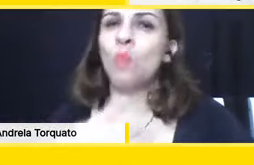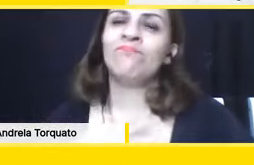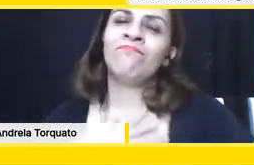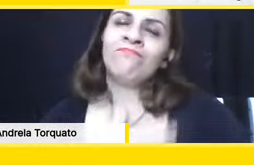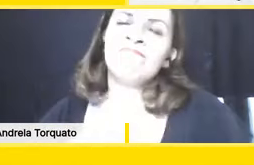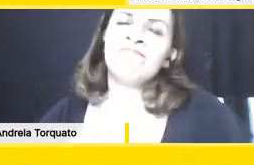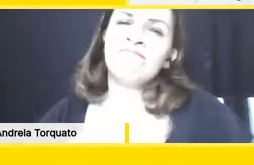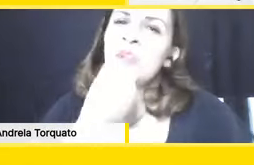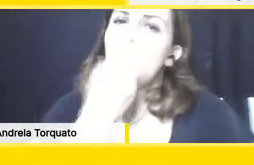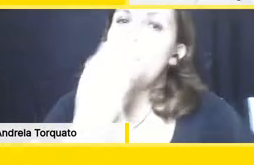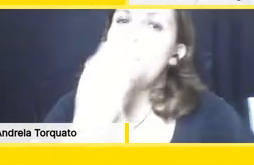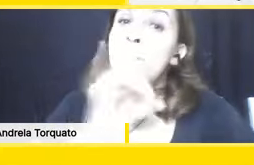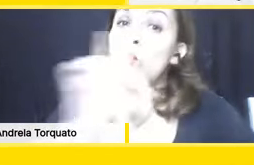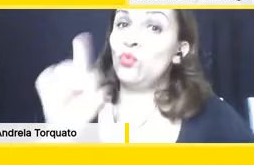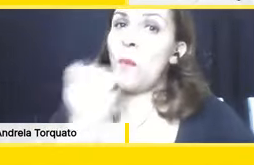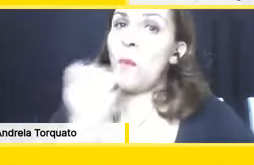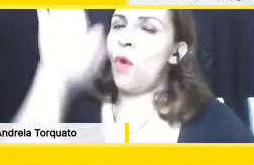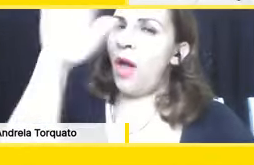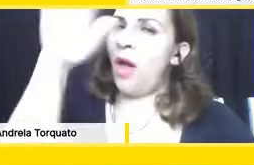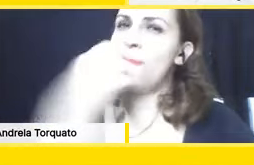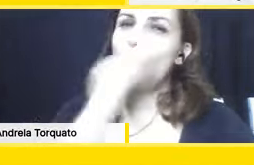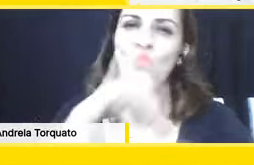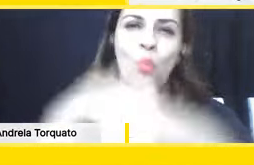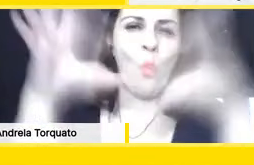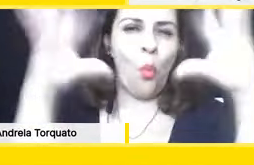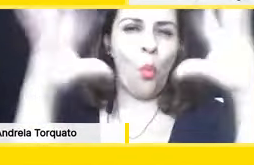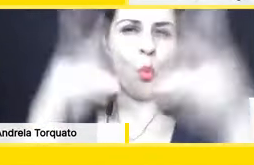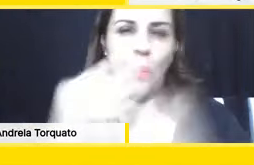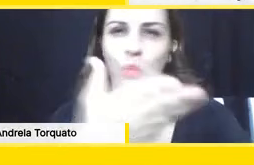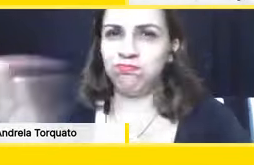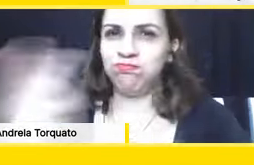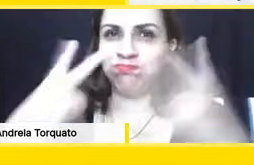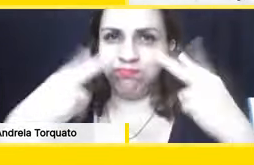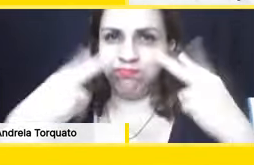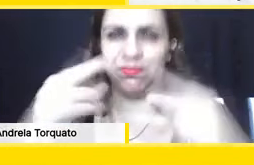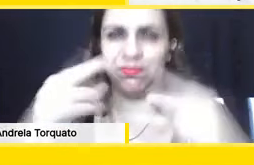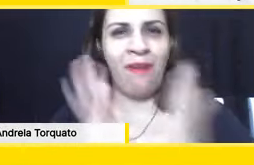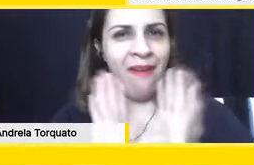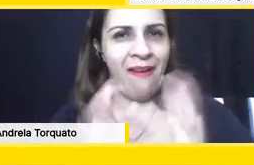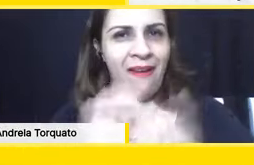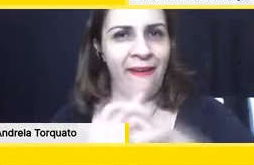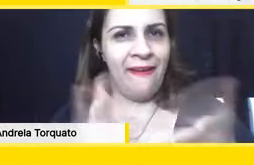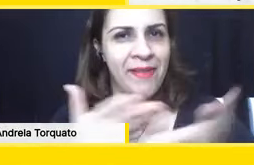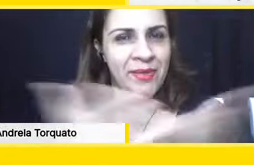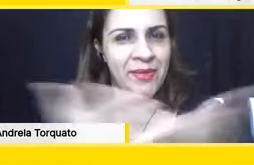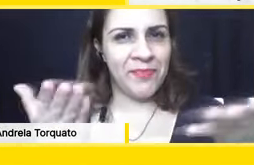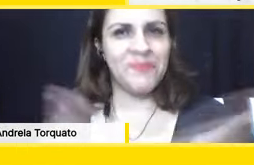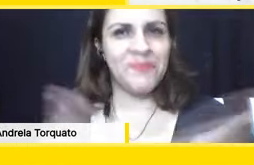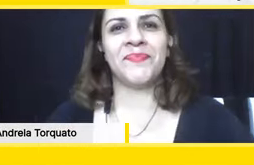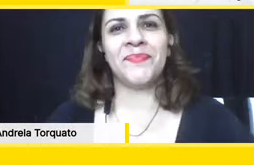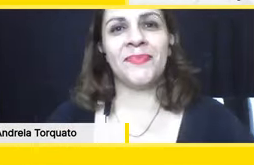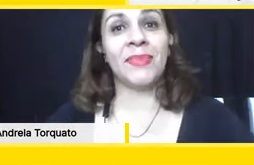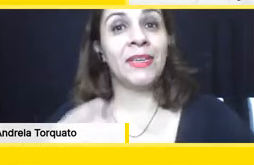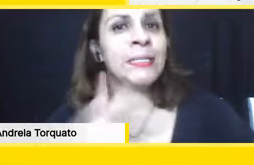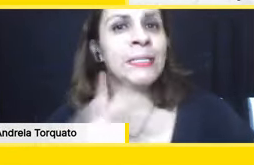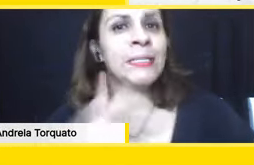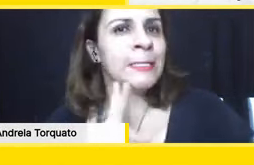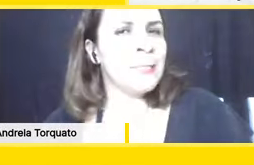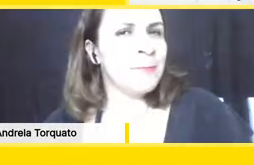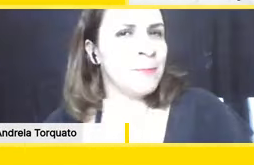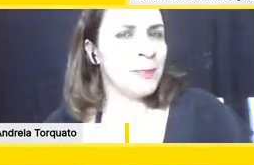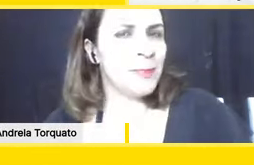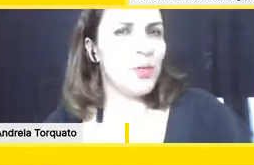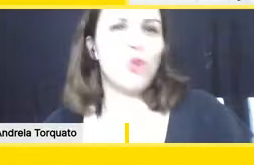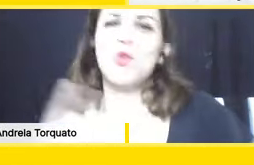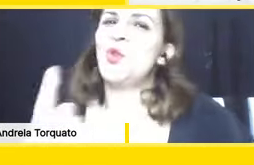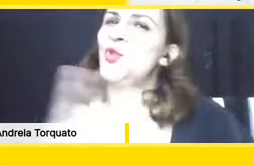um bom dia, uma boa tarde, uma boa noite a vocês que vão ver essa live, que vai ficar à disposição. E sempre nós